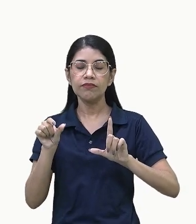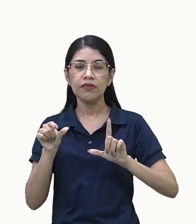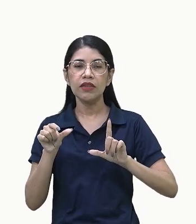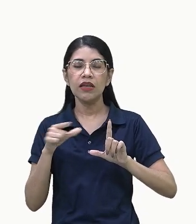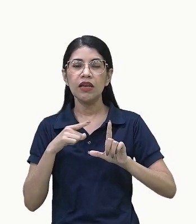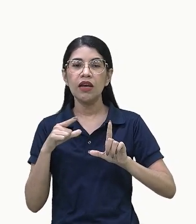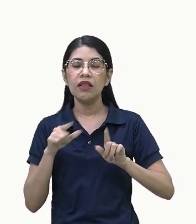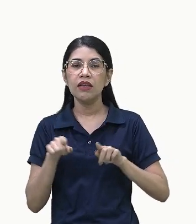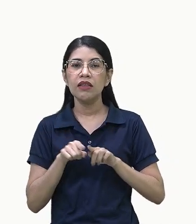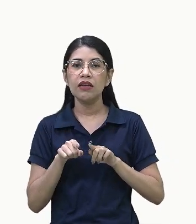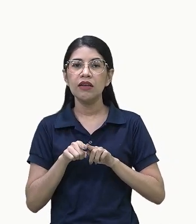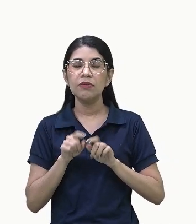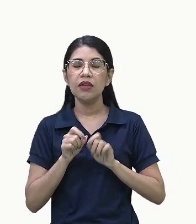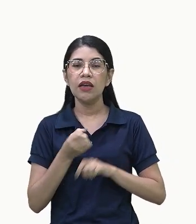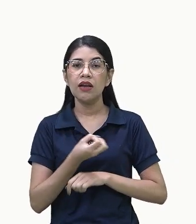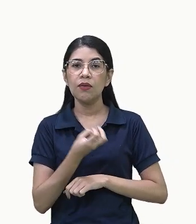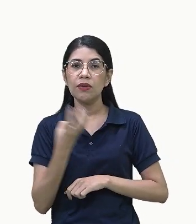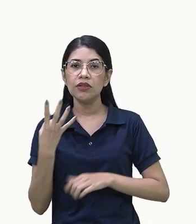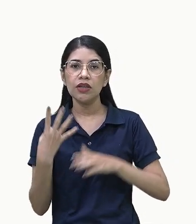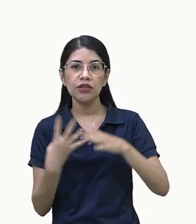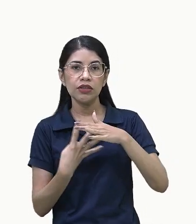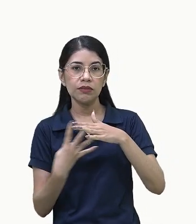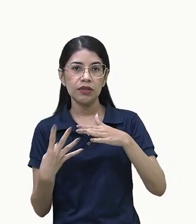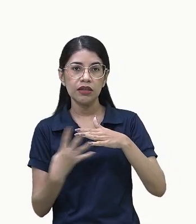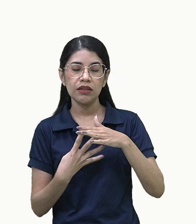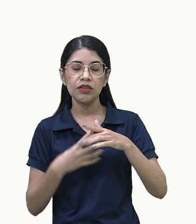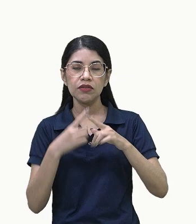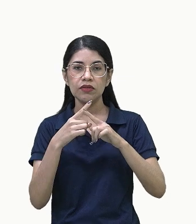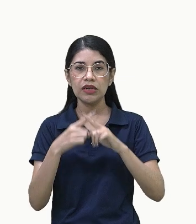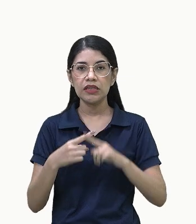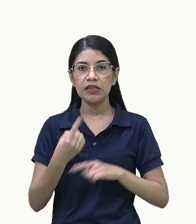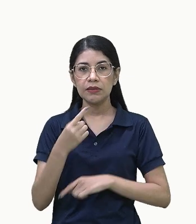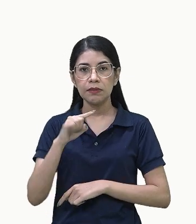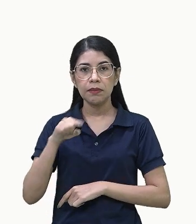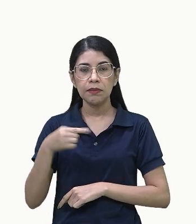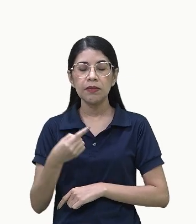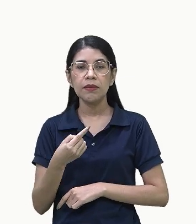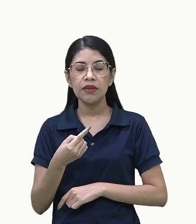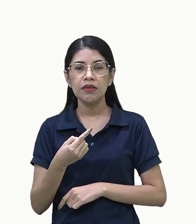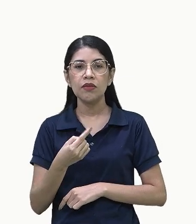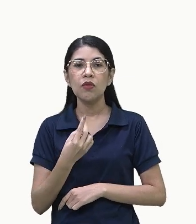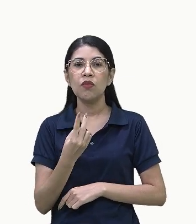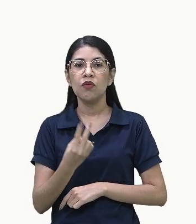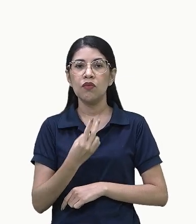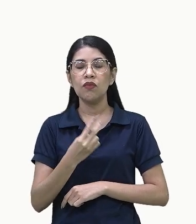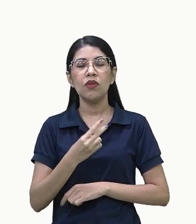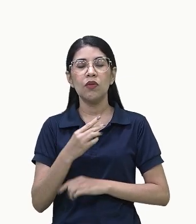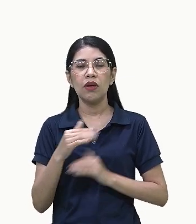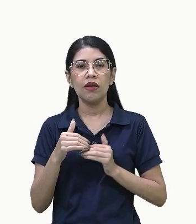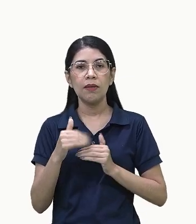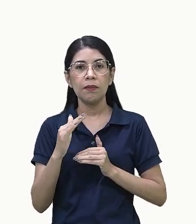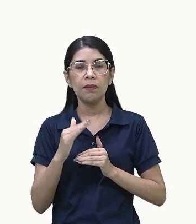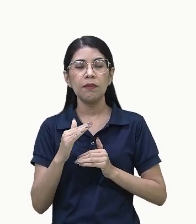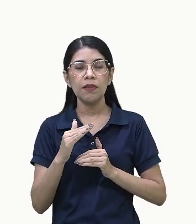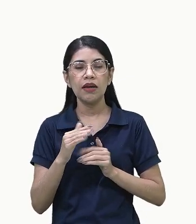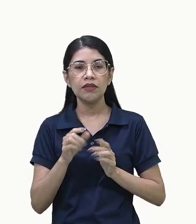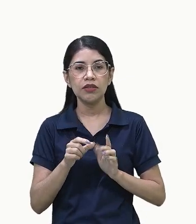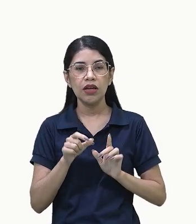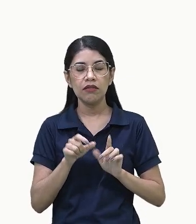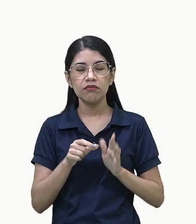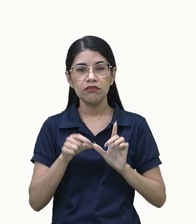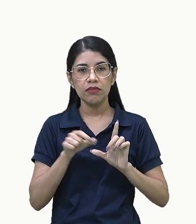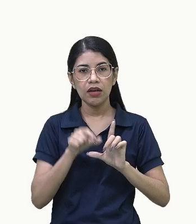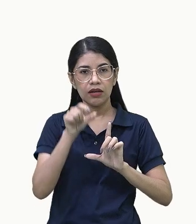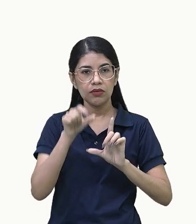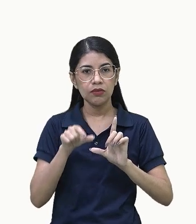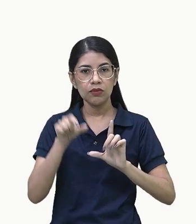ali número de imigrantes multiplicado por 1000, né? Então cada valor que está acima das nossas colunas